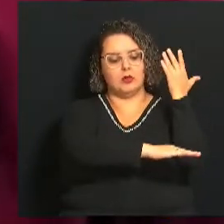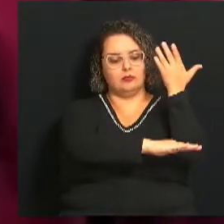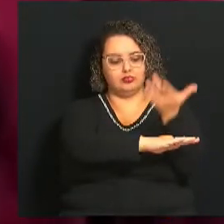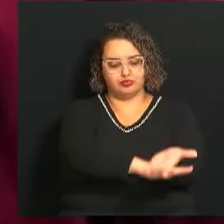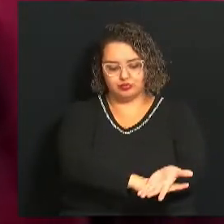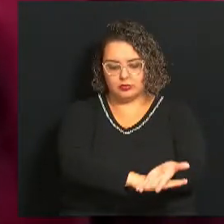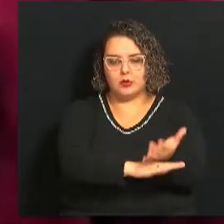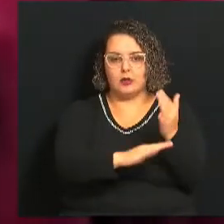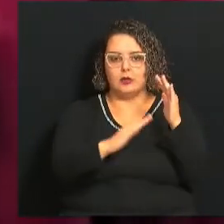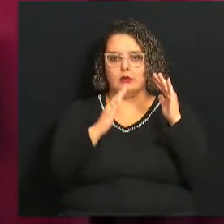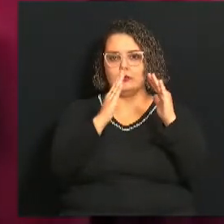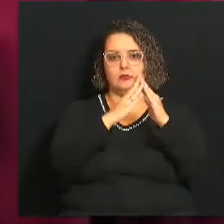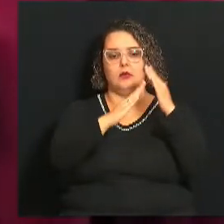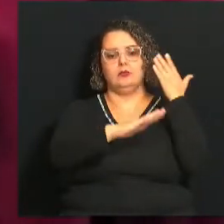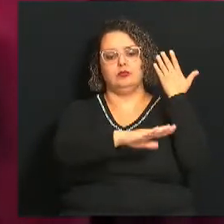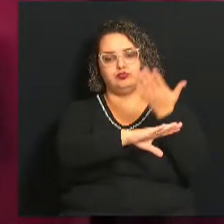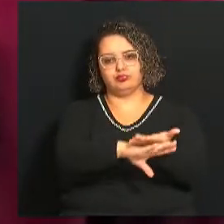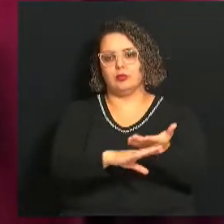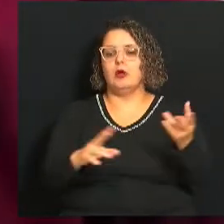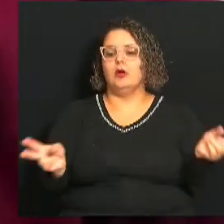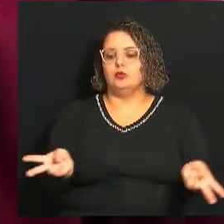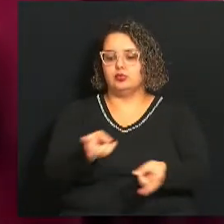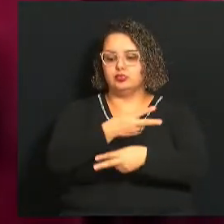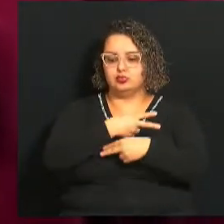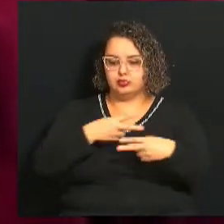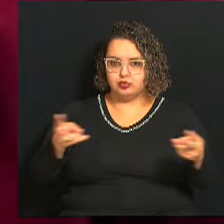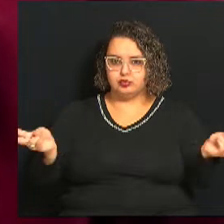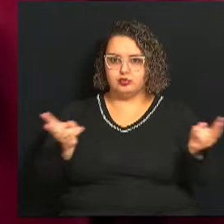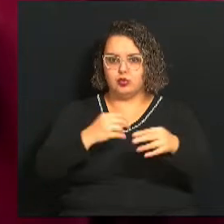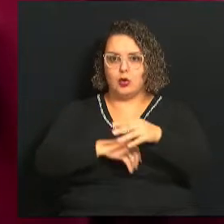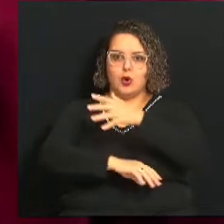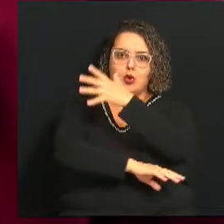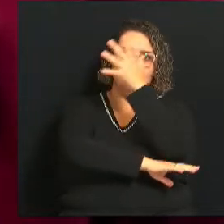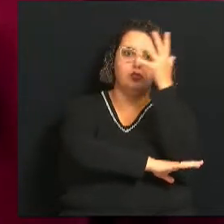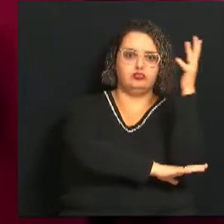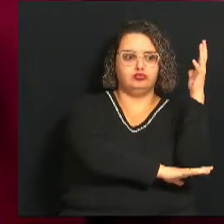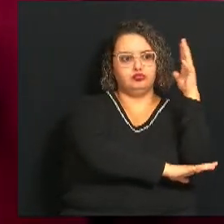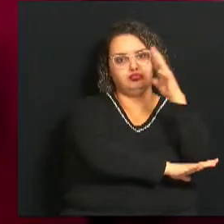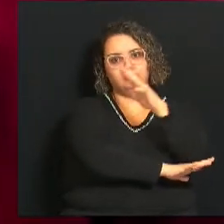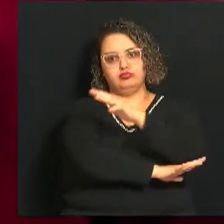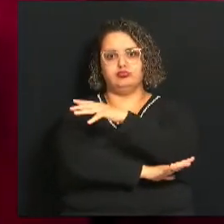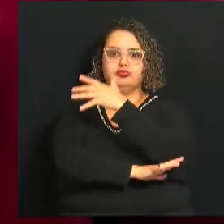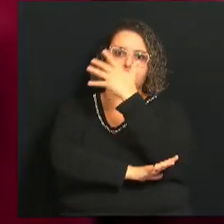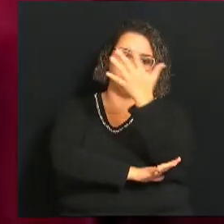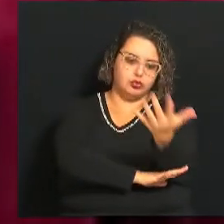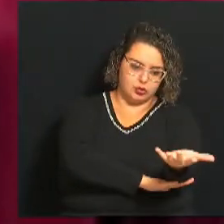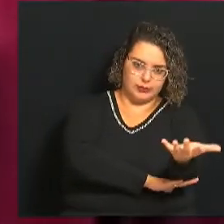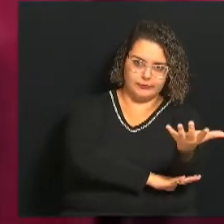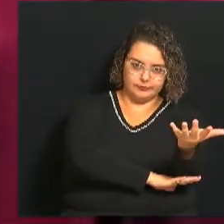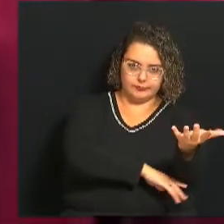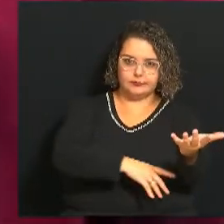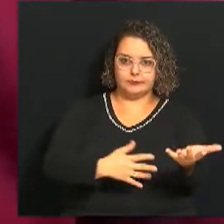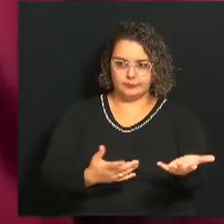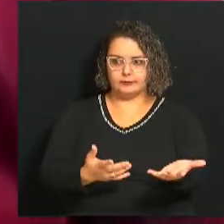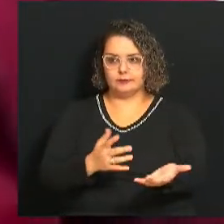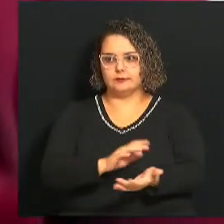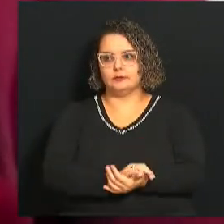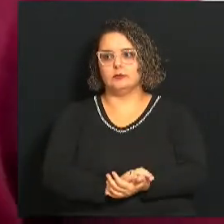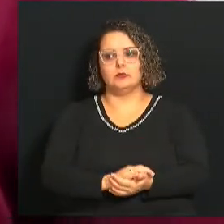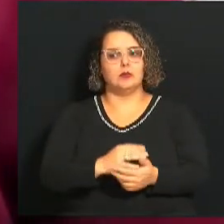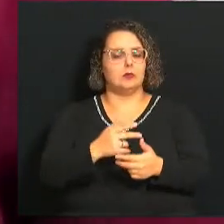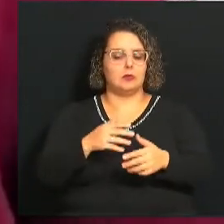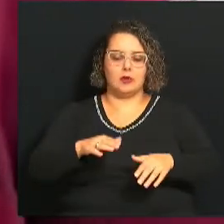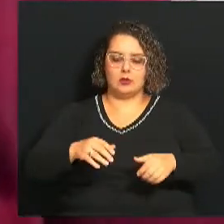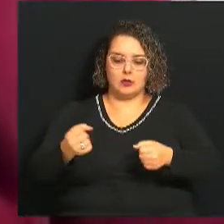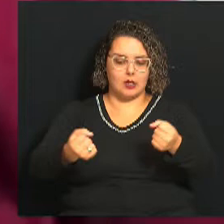residências, né? O vento, né, acaba aí jogando essas árvores sobre alguns veículos e